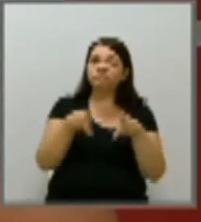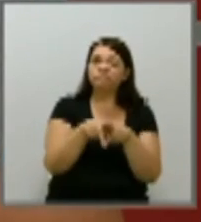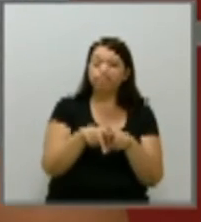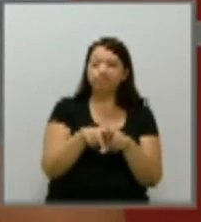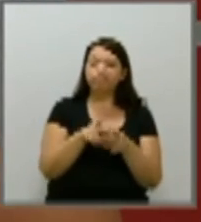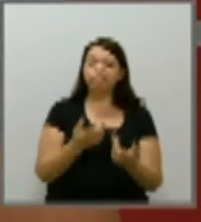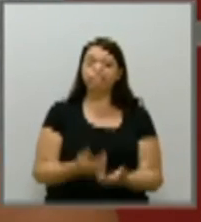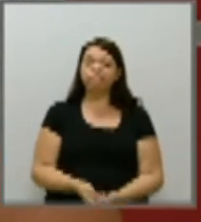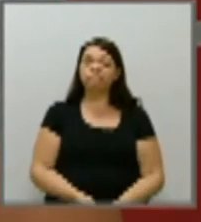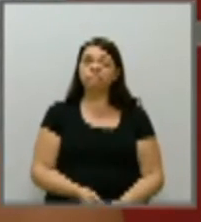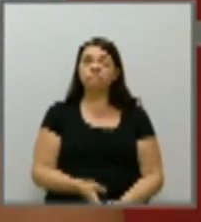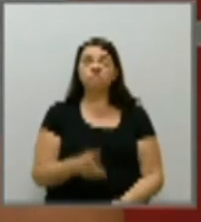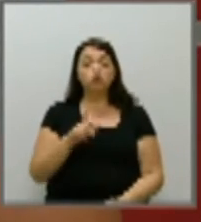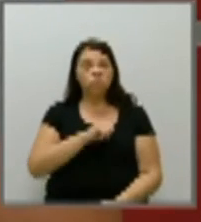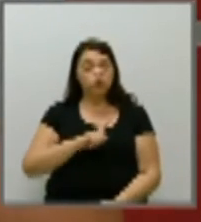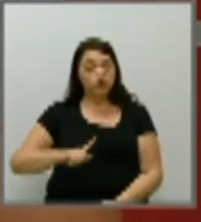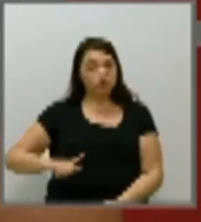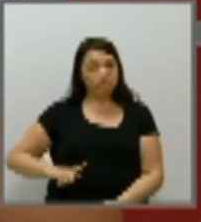populares,